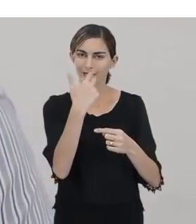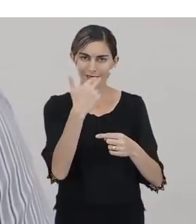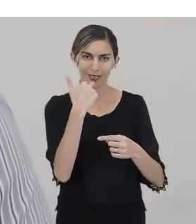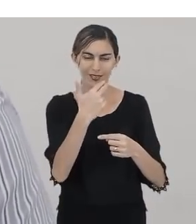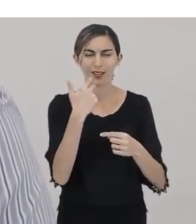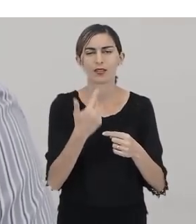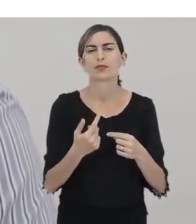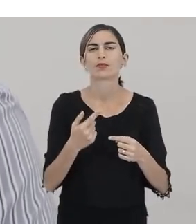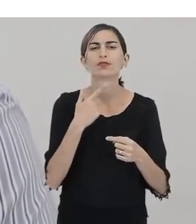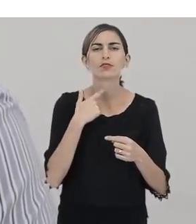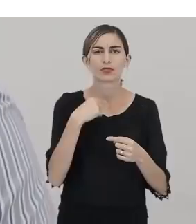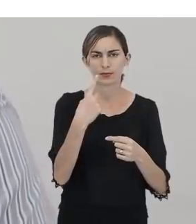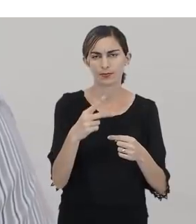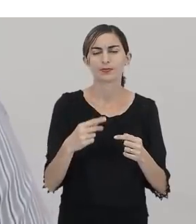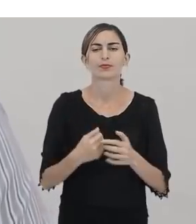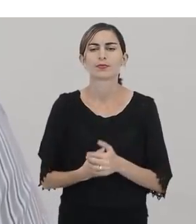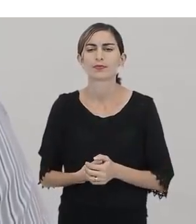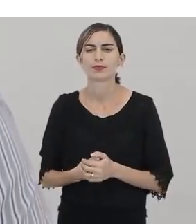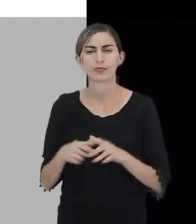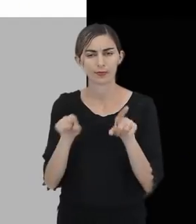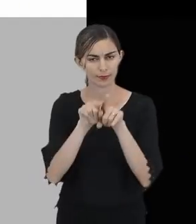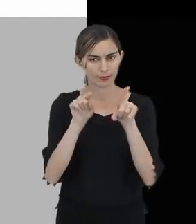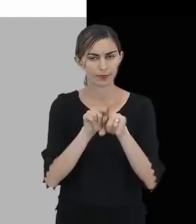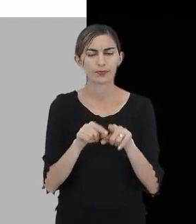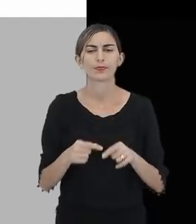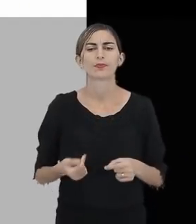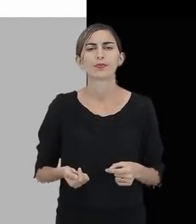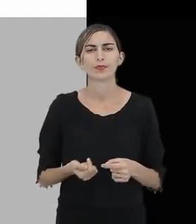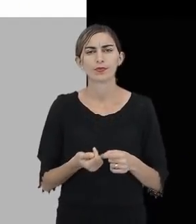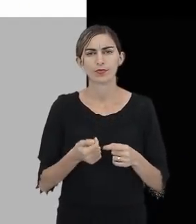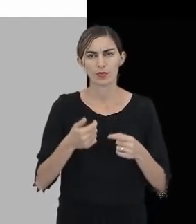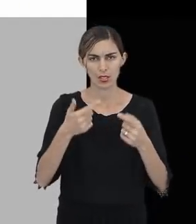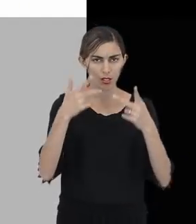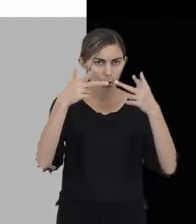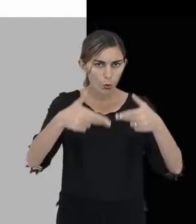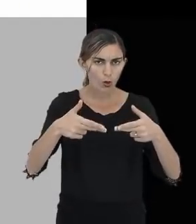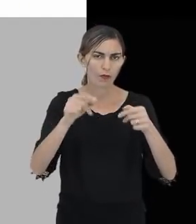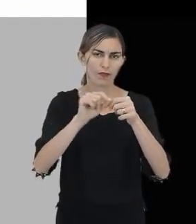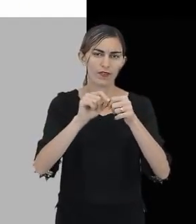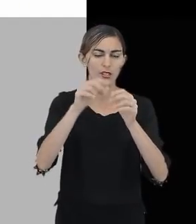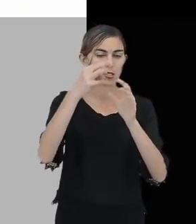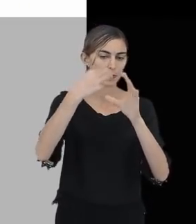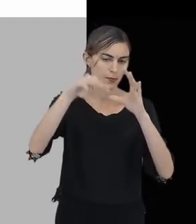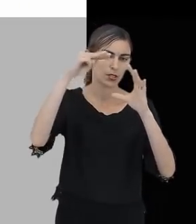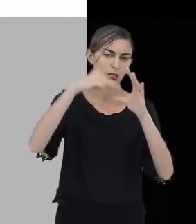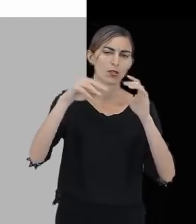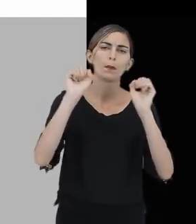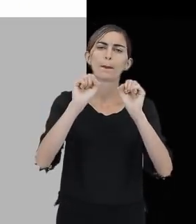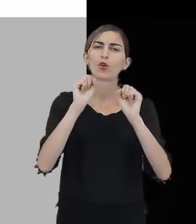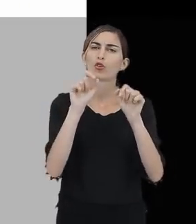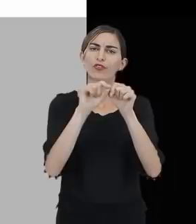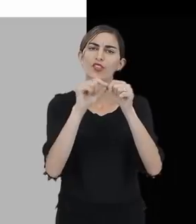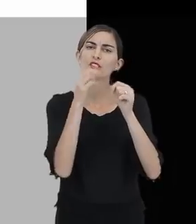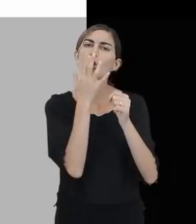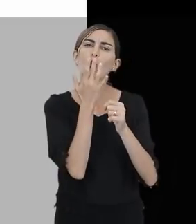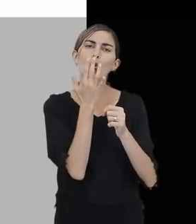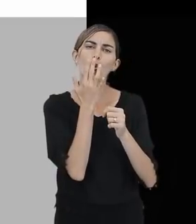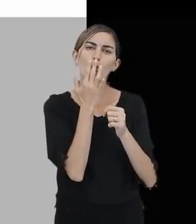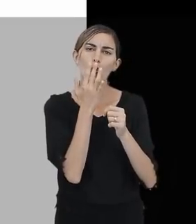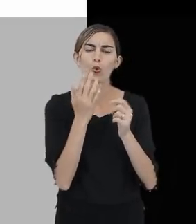você desejar. Da mesma forma que você fez com as mensagens da sua aplicação, você pode fazer com as